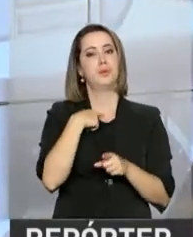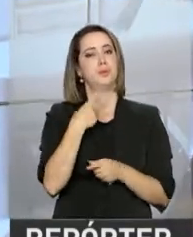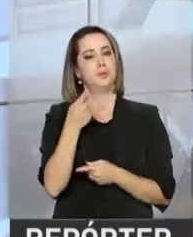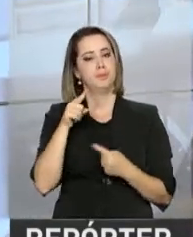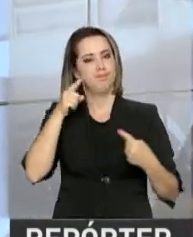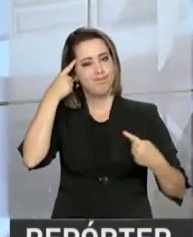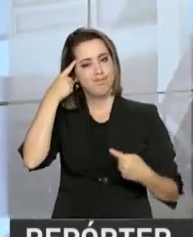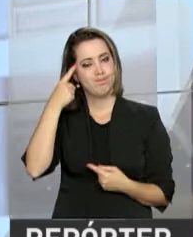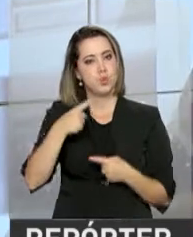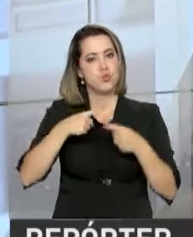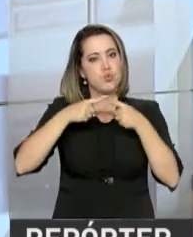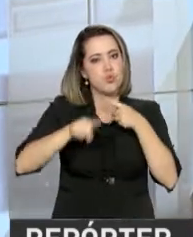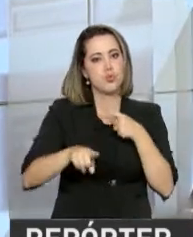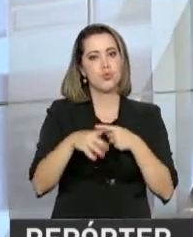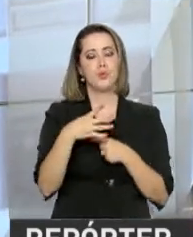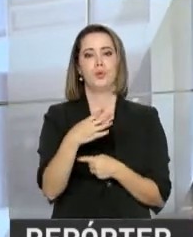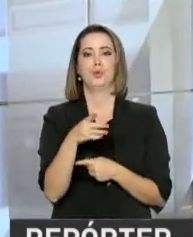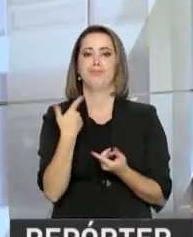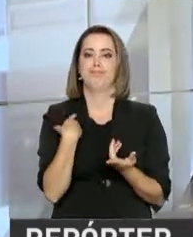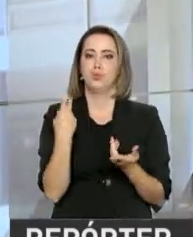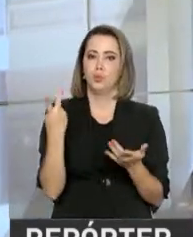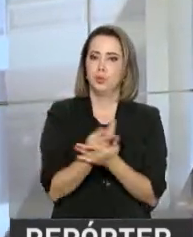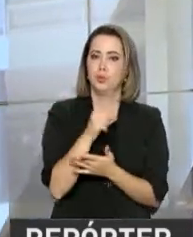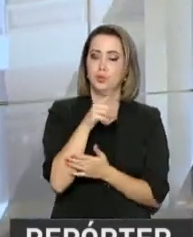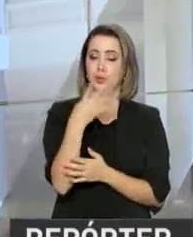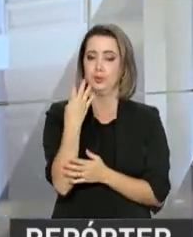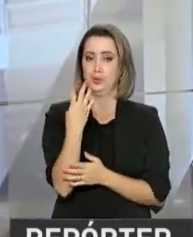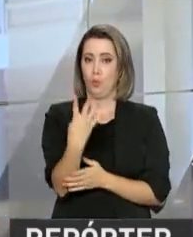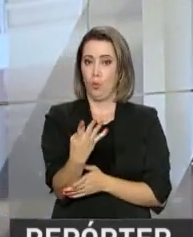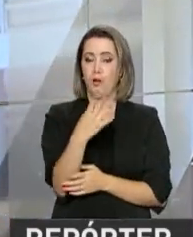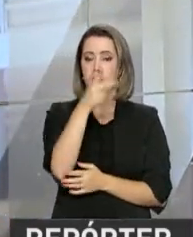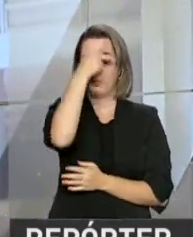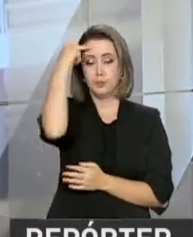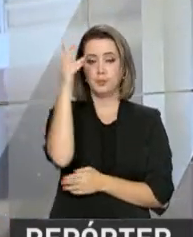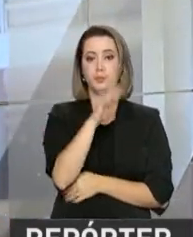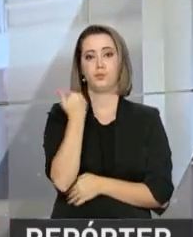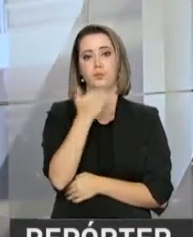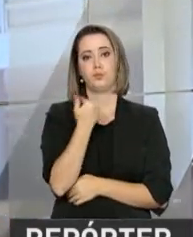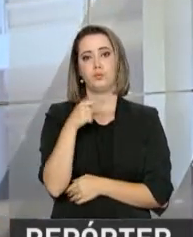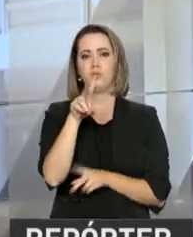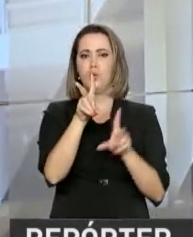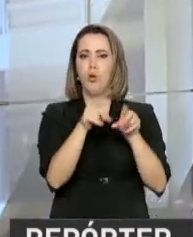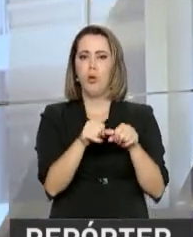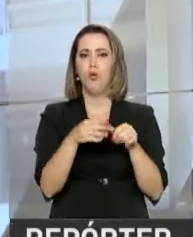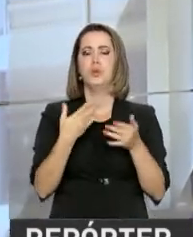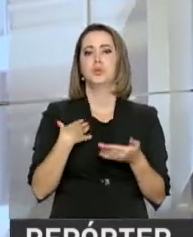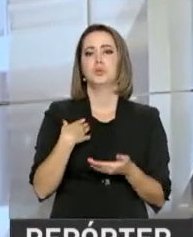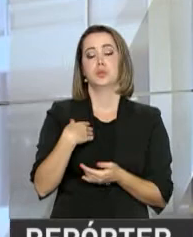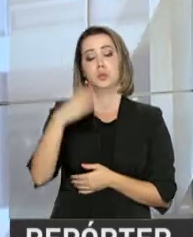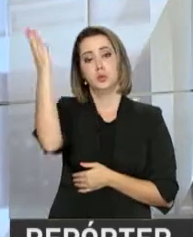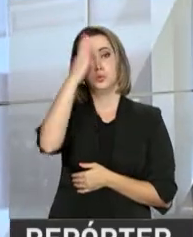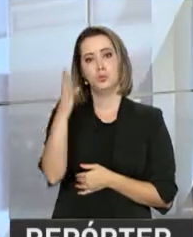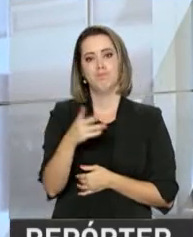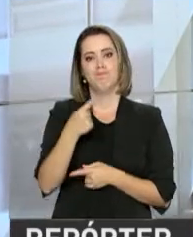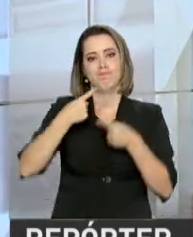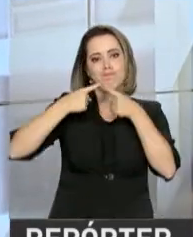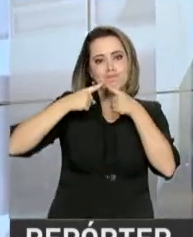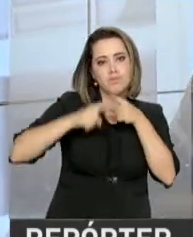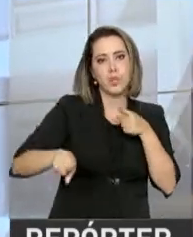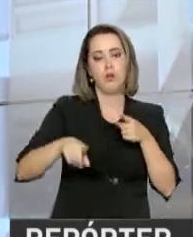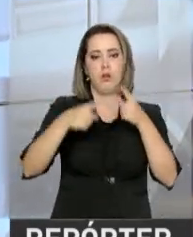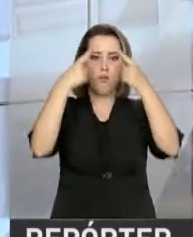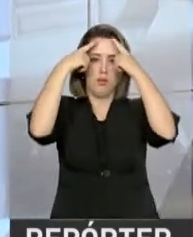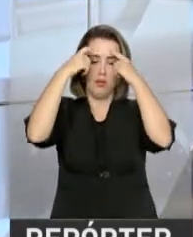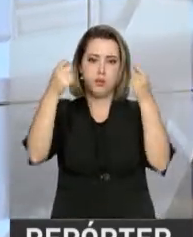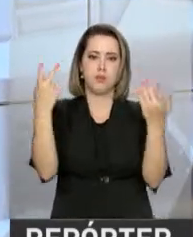a morte de quatro pessoas e deixou feridos ainda no texto o governo do brasil expressa repúdio à violência do